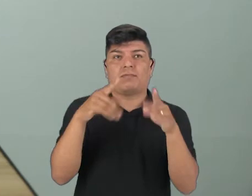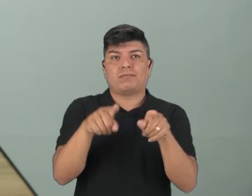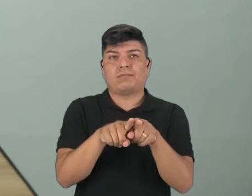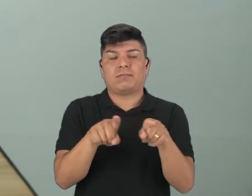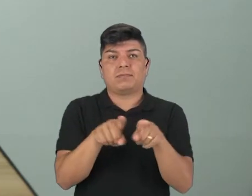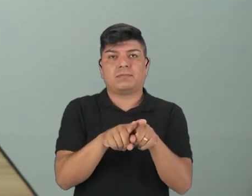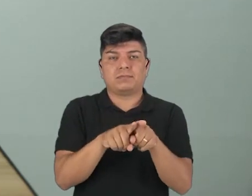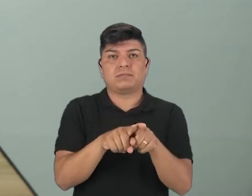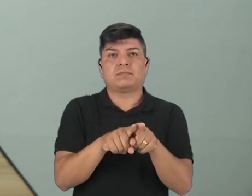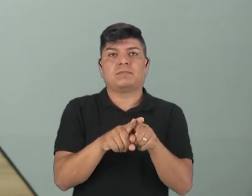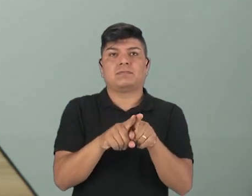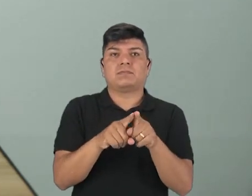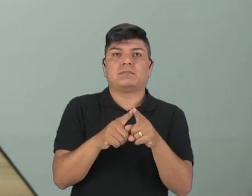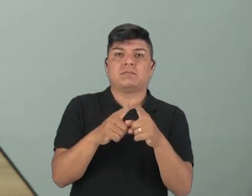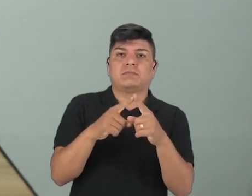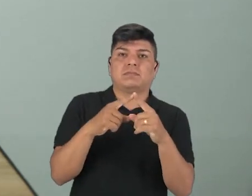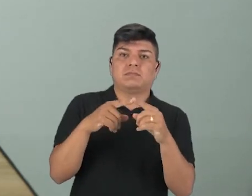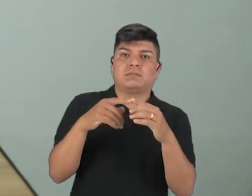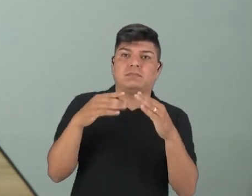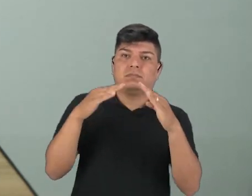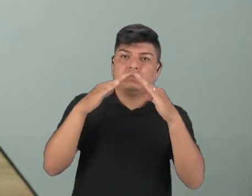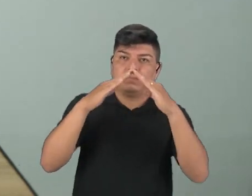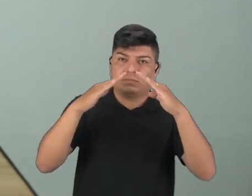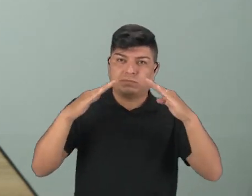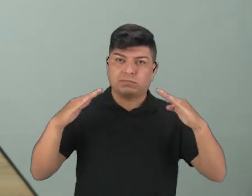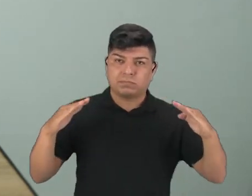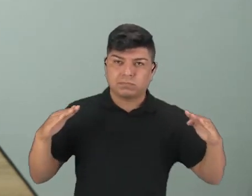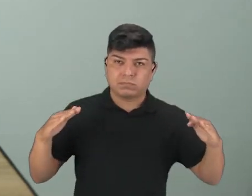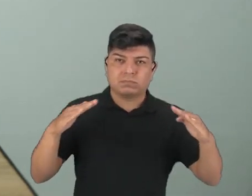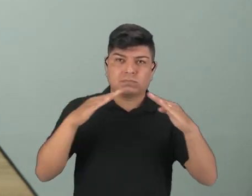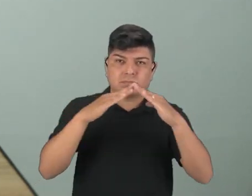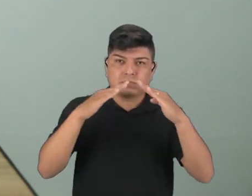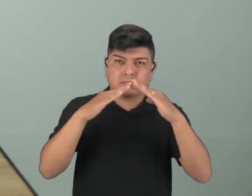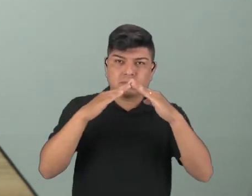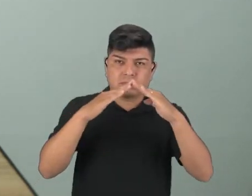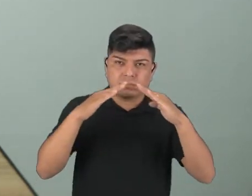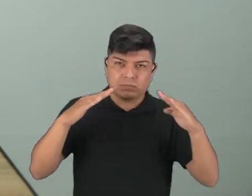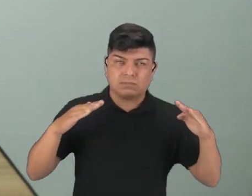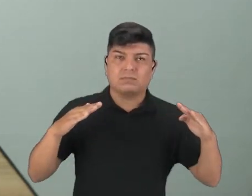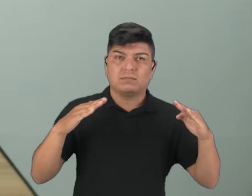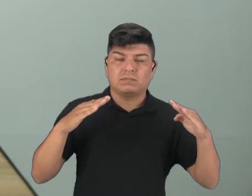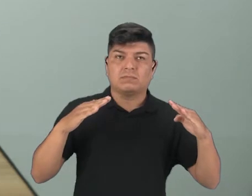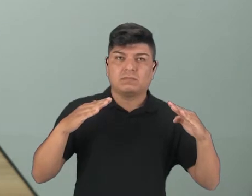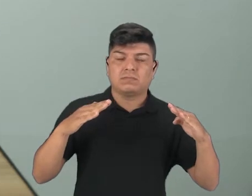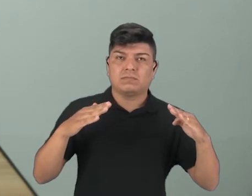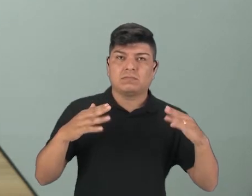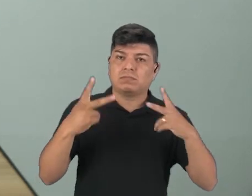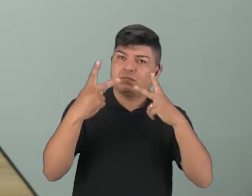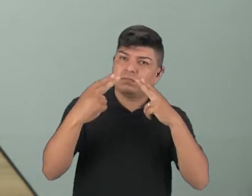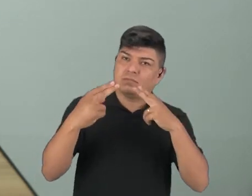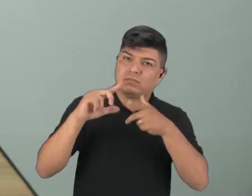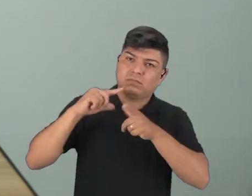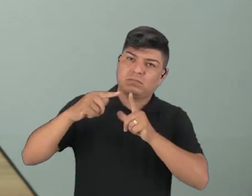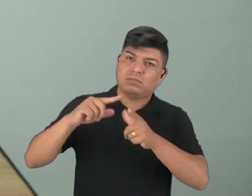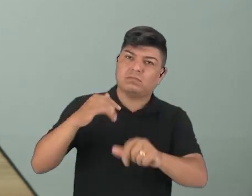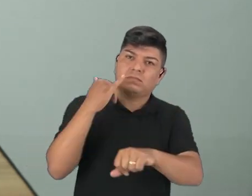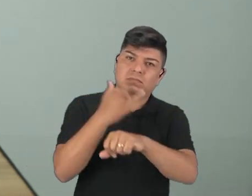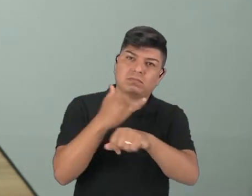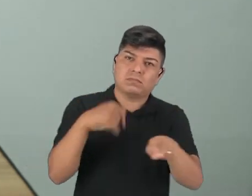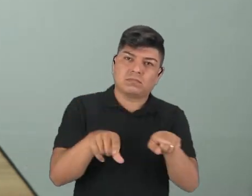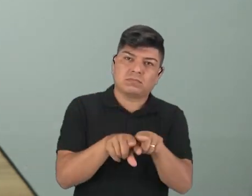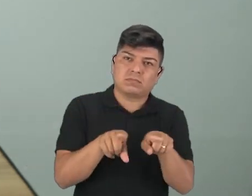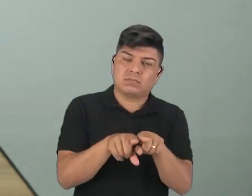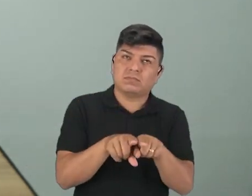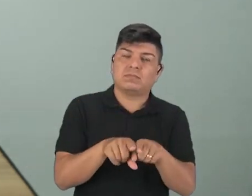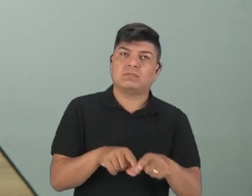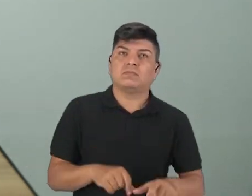forma, né, o formato do telhado com a forma geométrica dos sólidos.